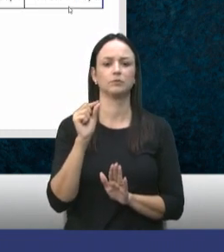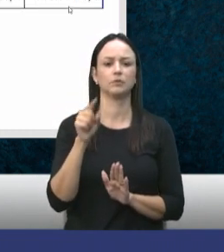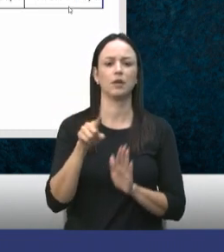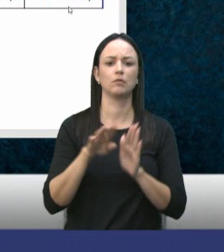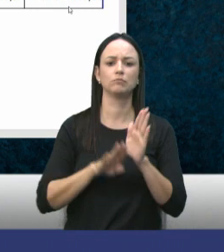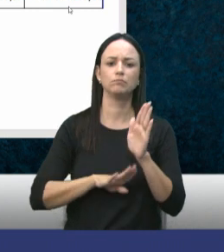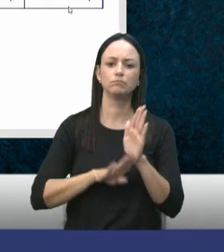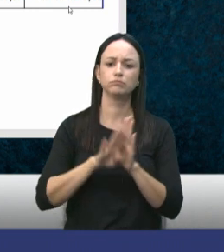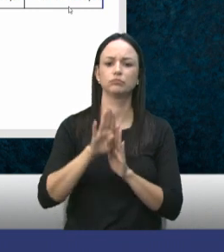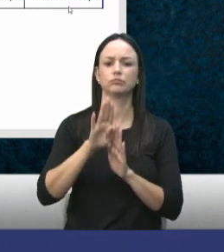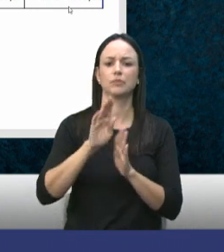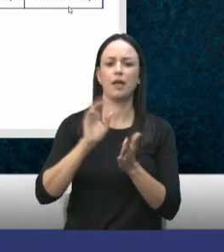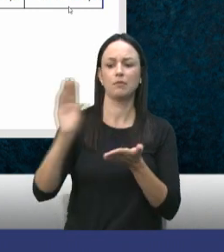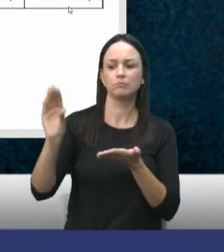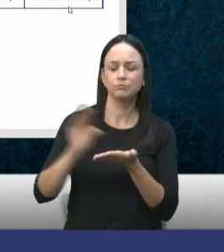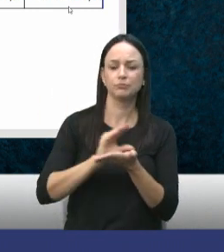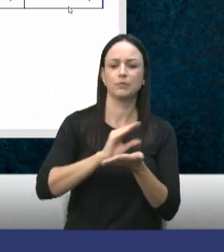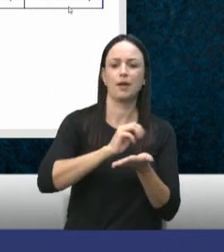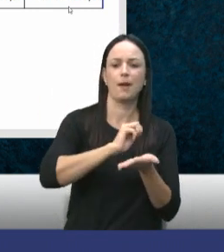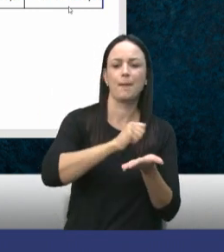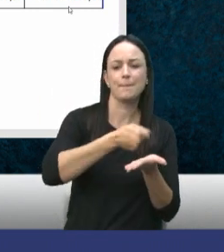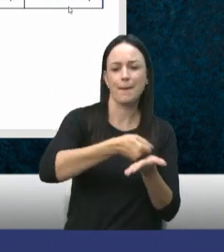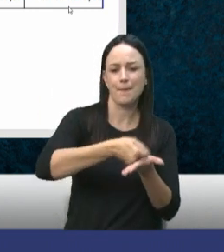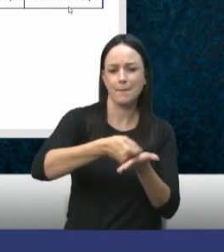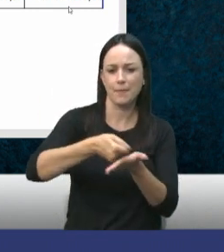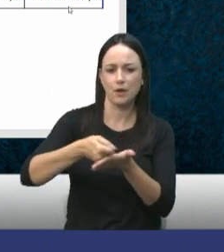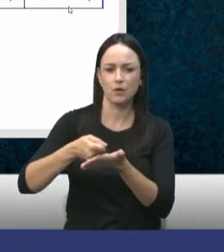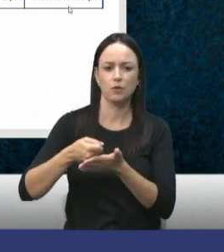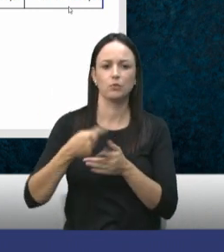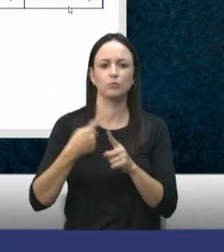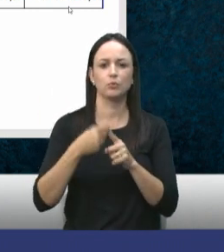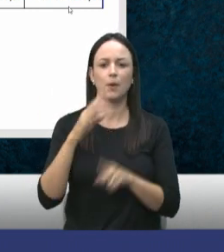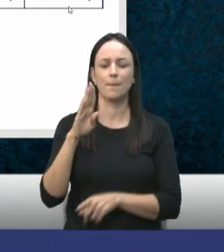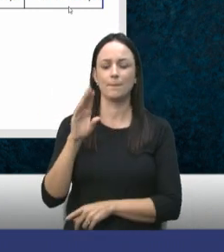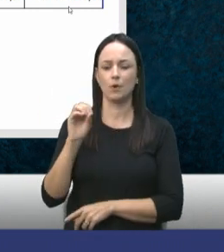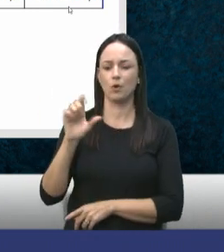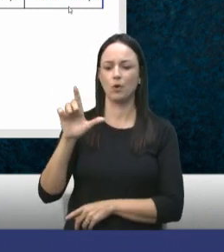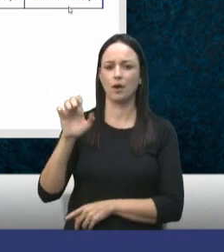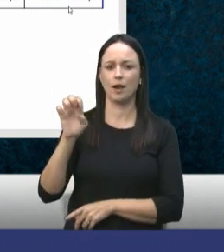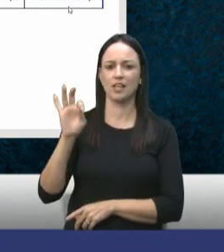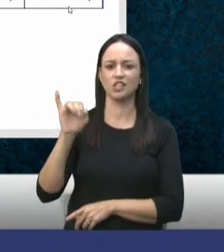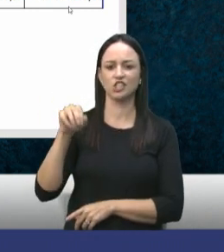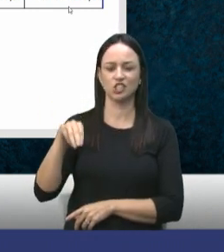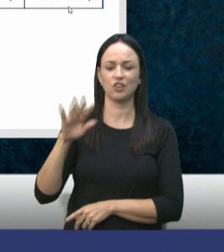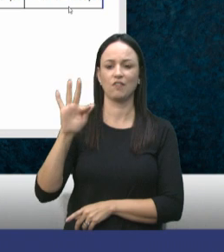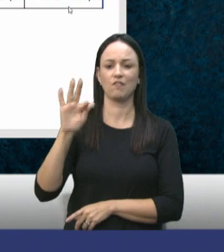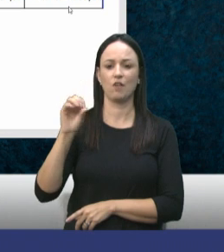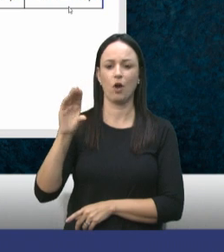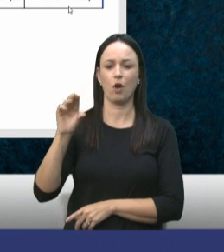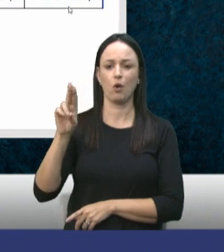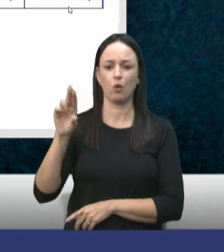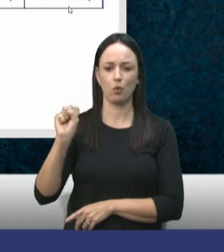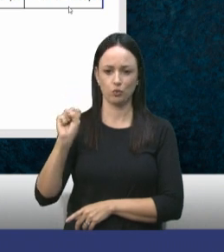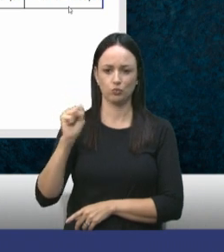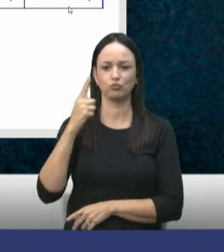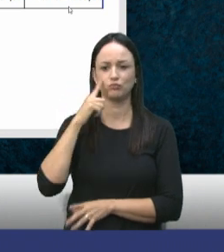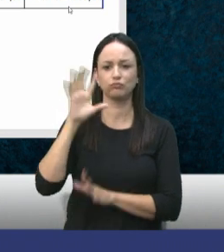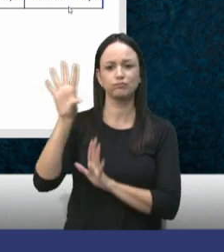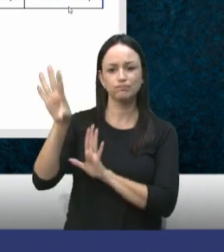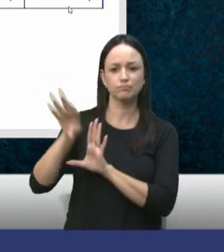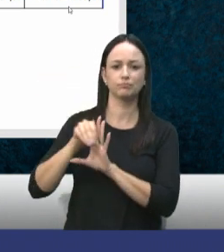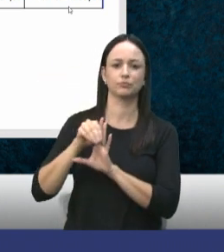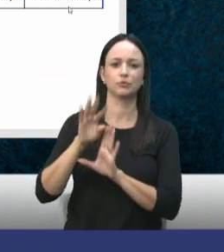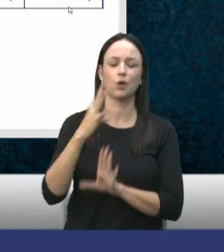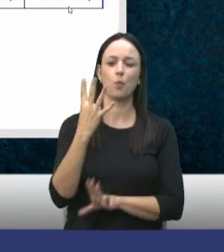de receitas e despesa conforme a variação do Boletim Focus do Banco Central, na ordem de 4%,